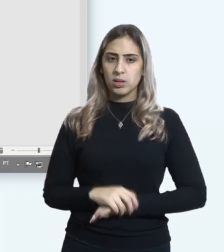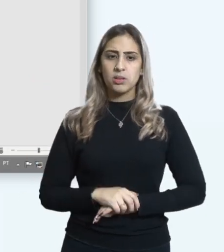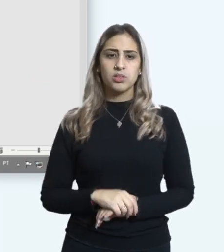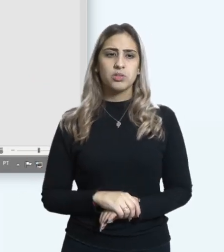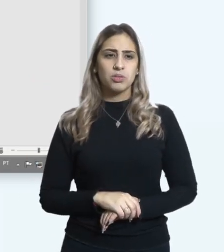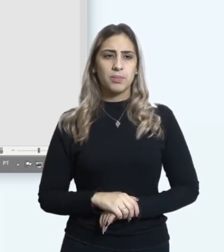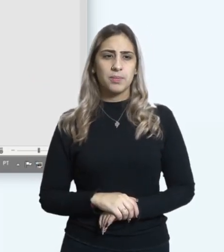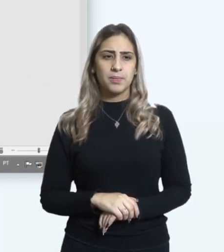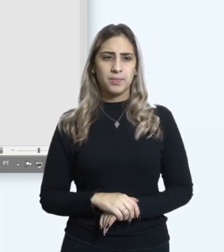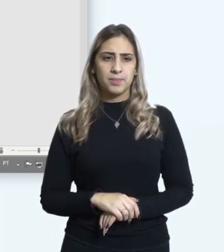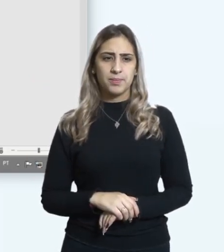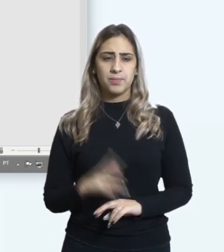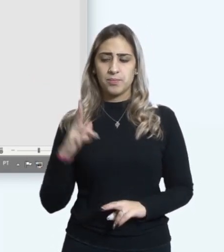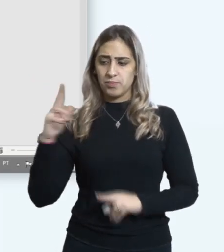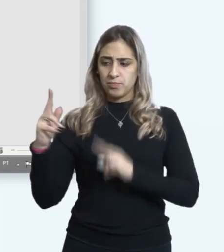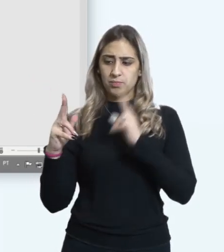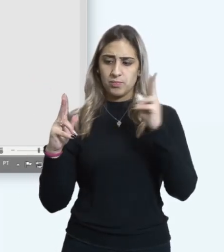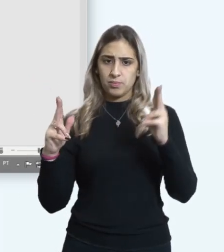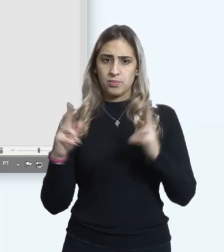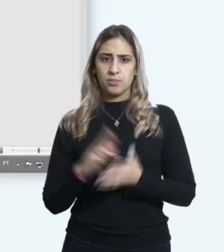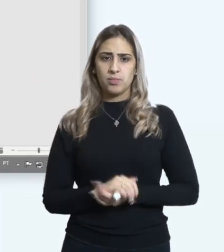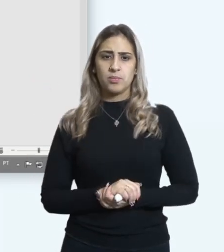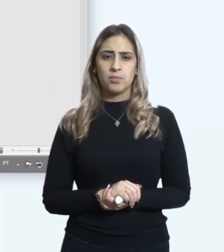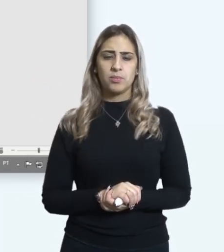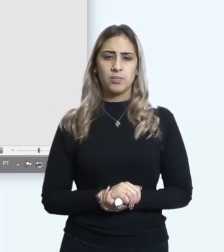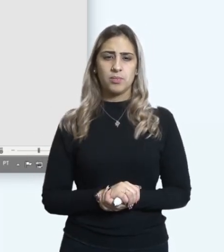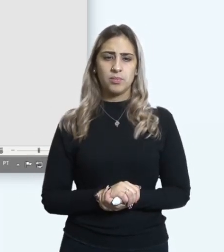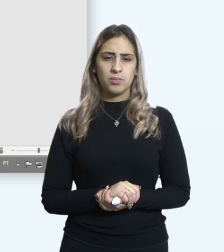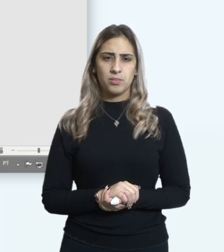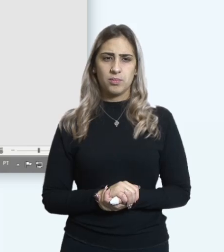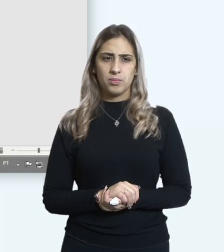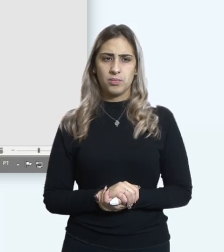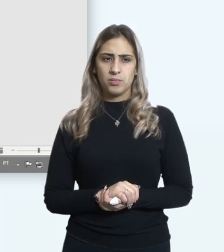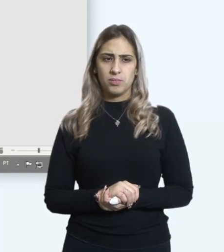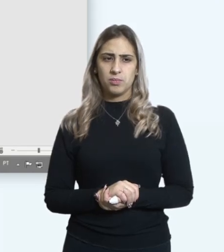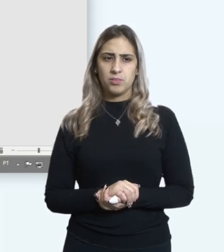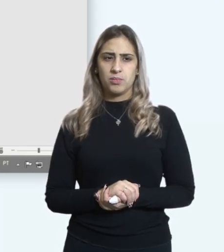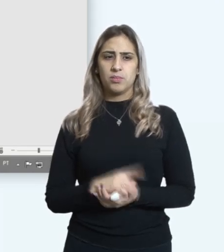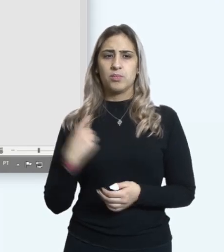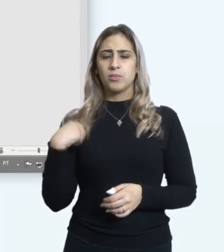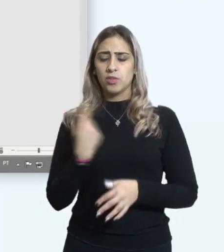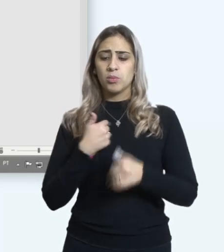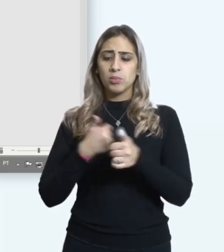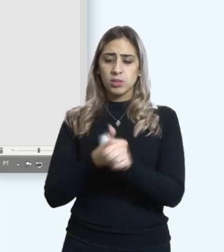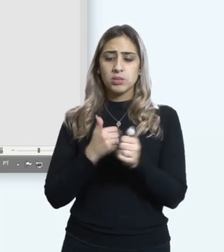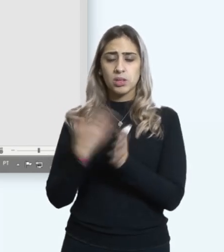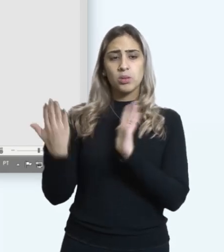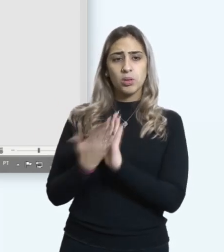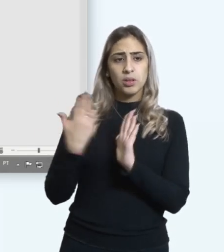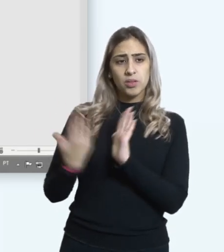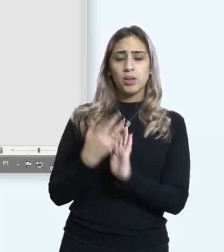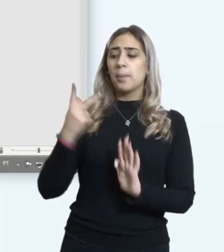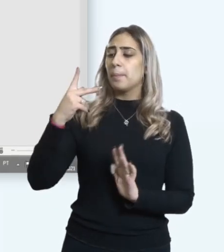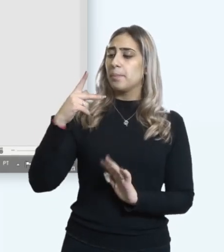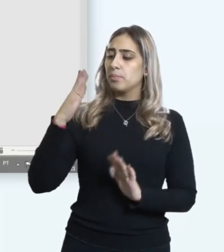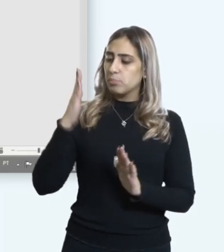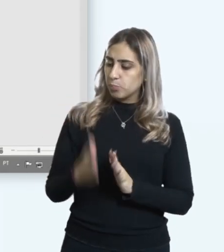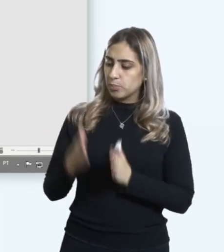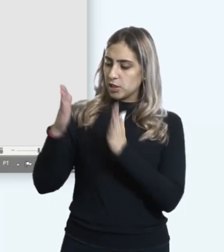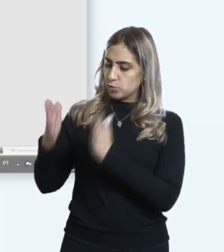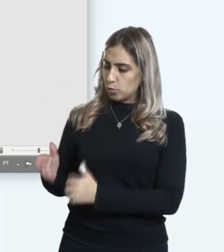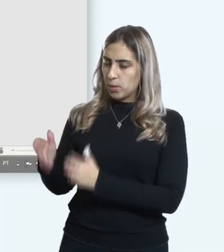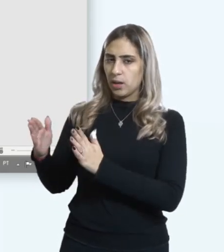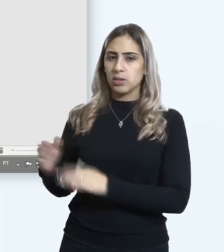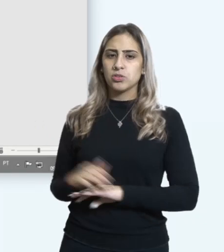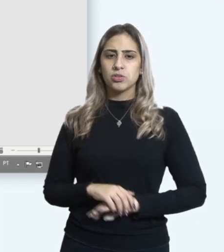veio cortado. Então, nós vamos seguindo o livro página por página. Então, nós estamos